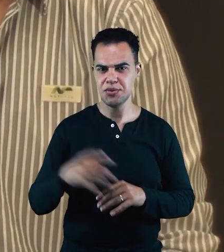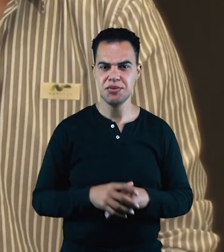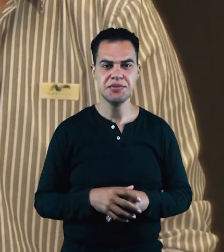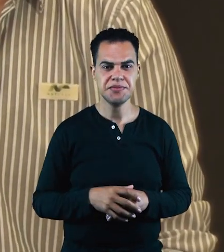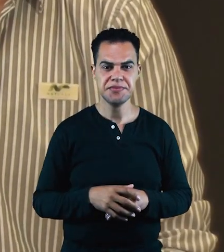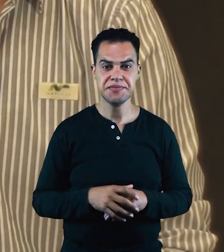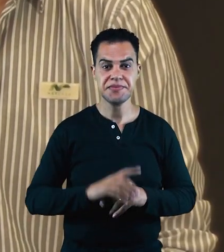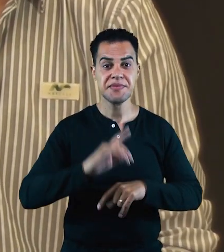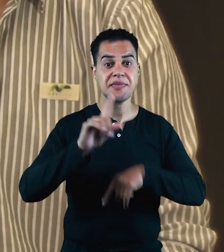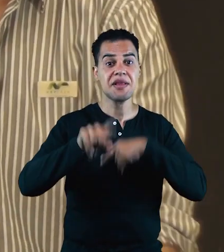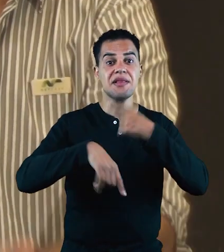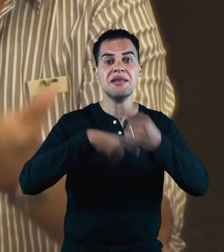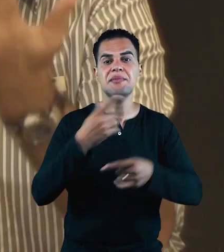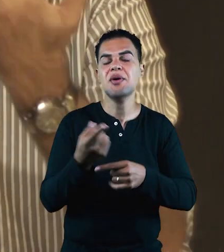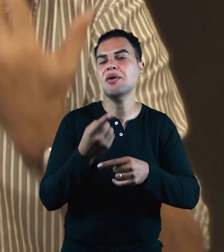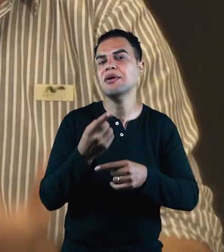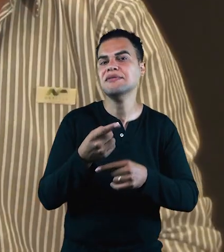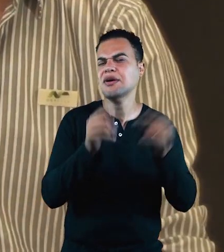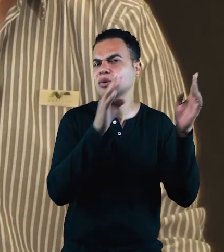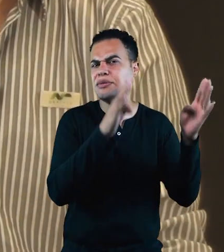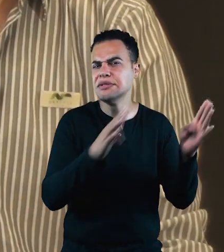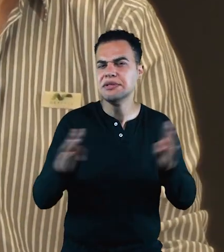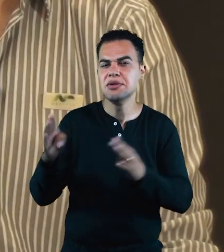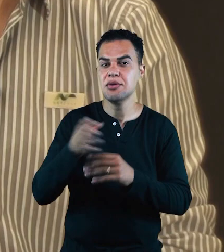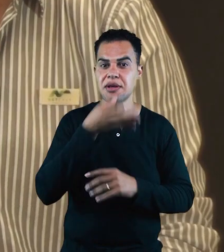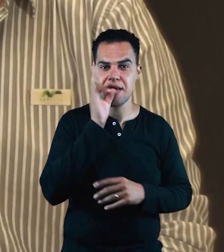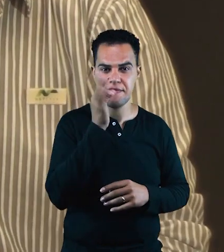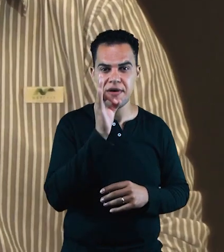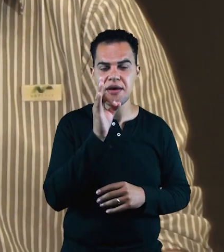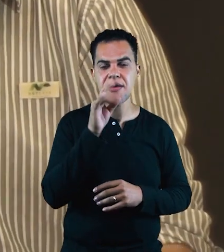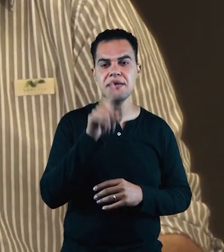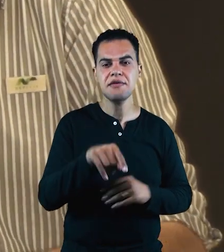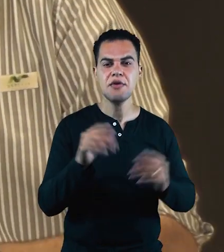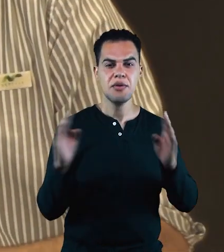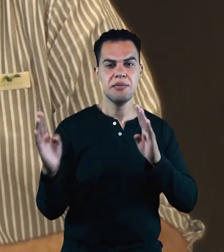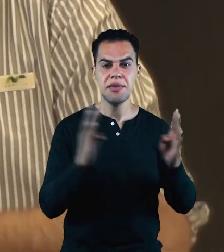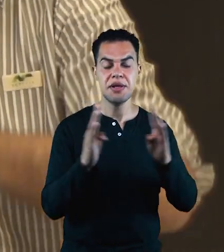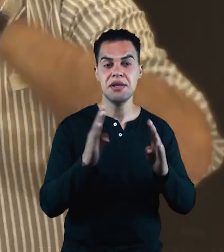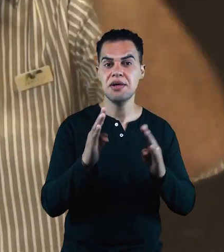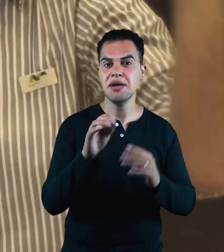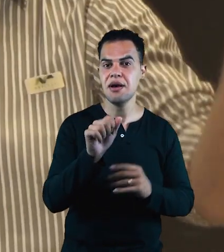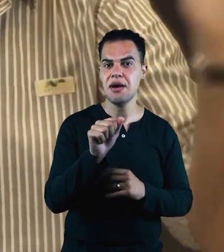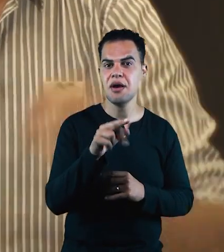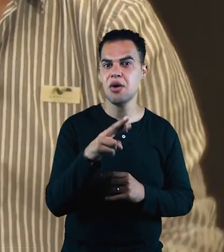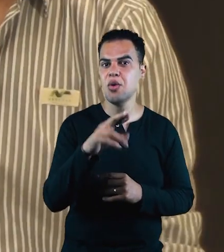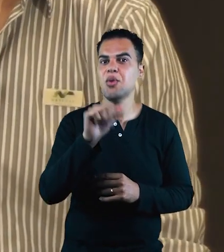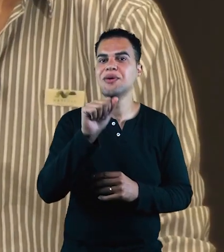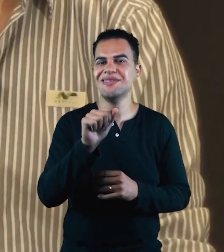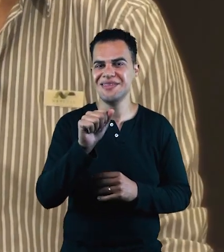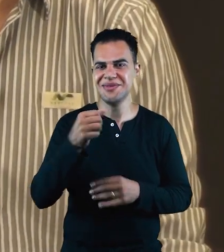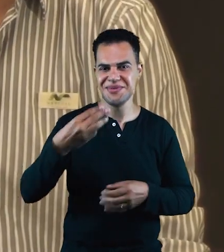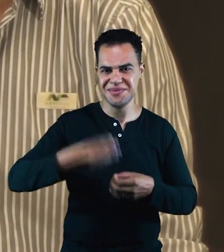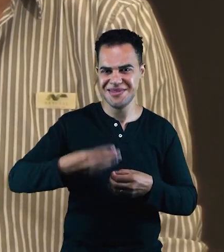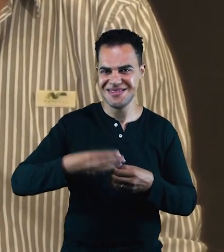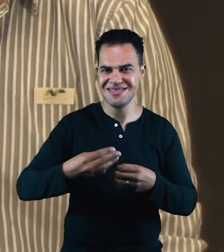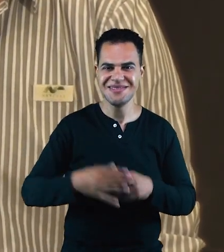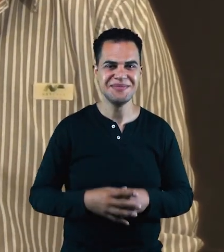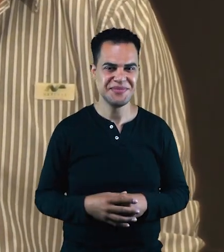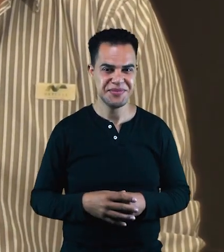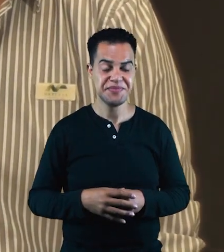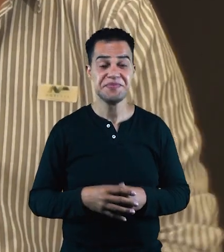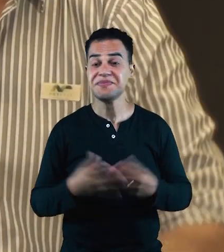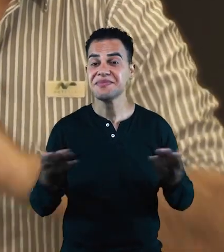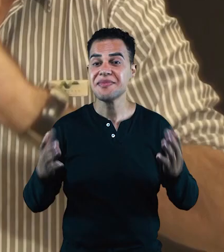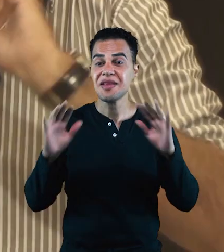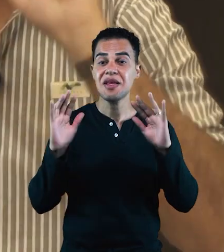né? E depois veio o ciclo do café, que foi a época áurea do nosso município,